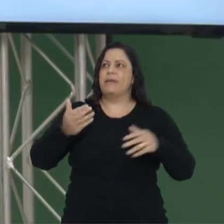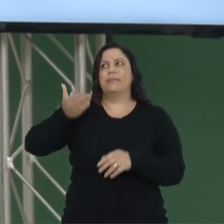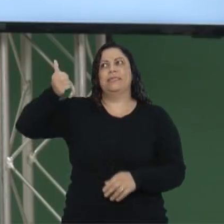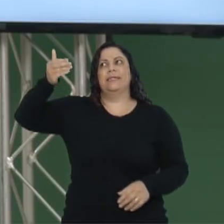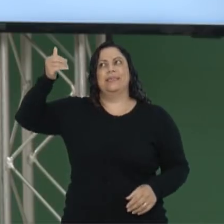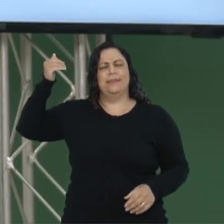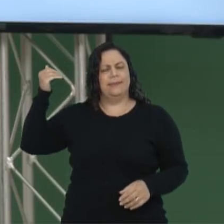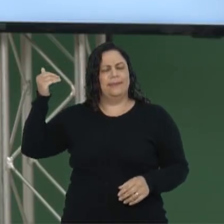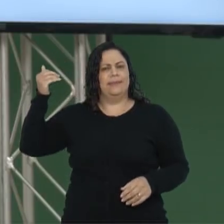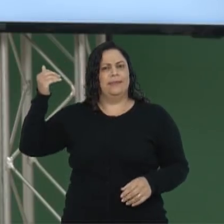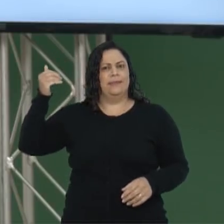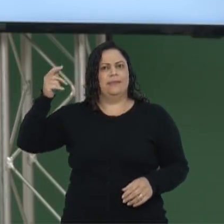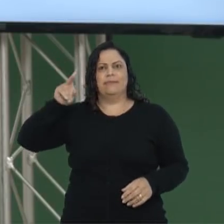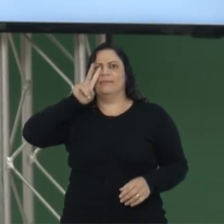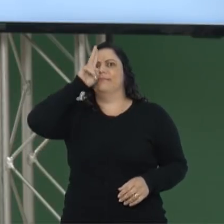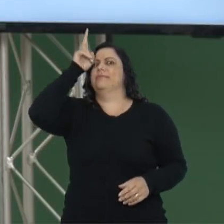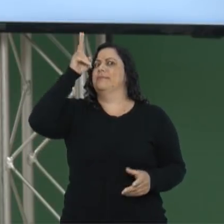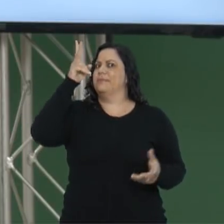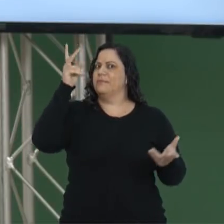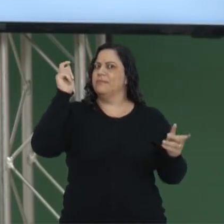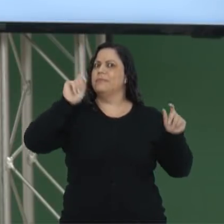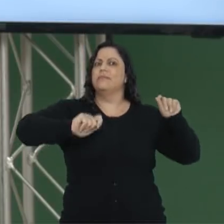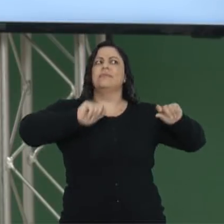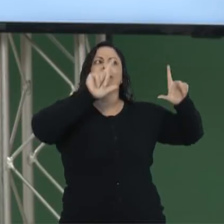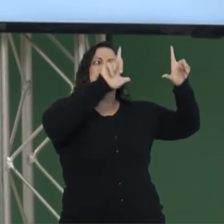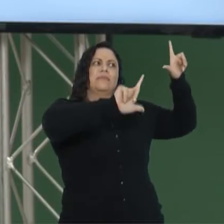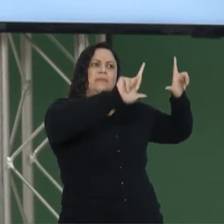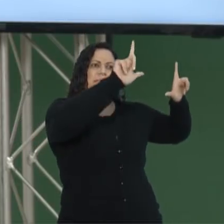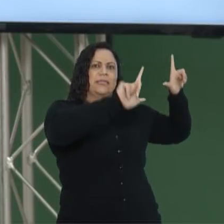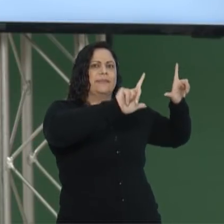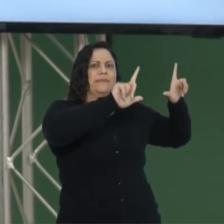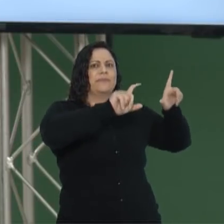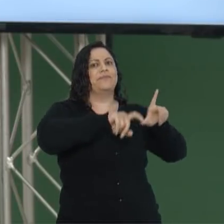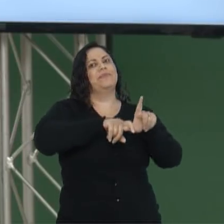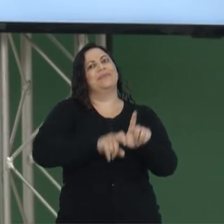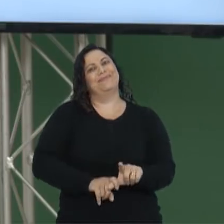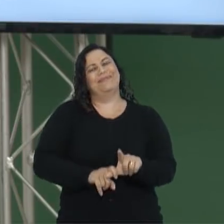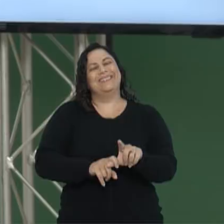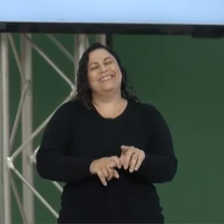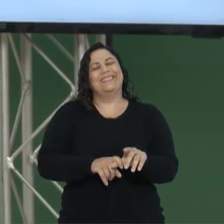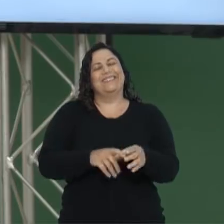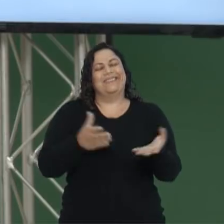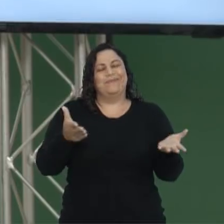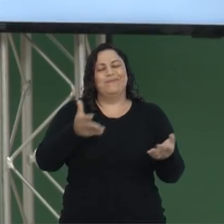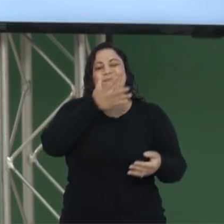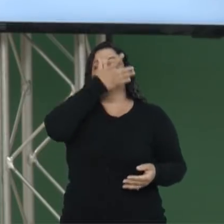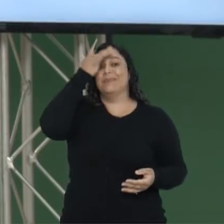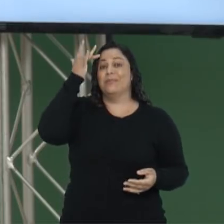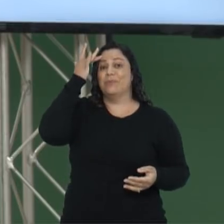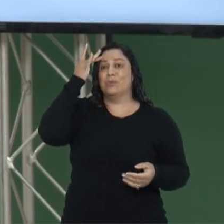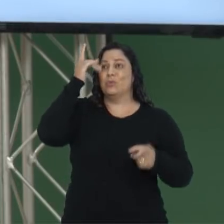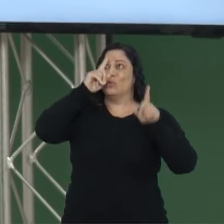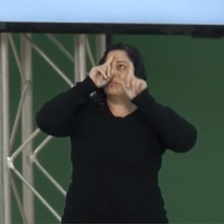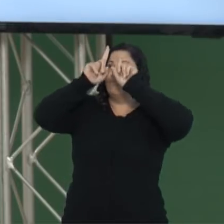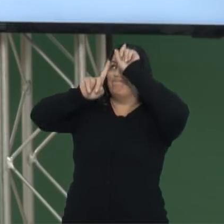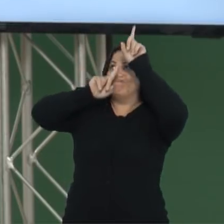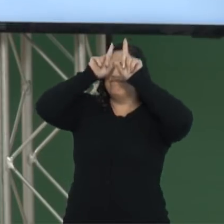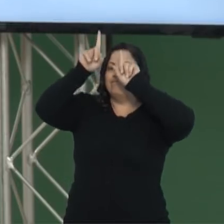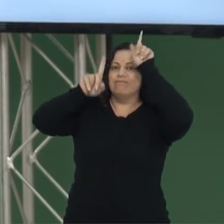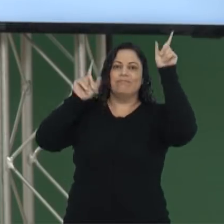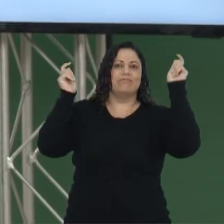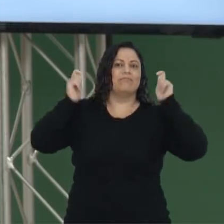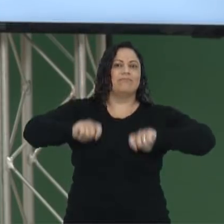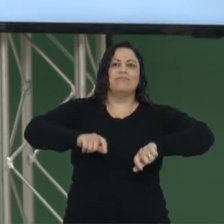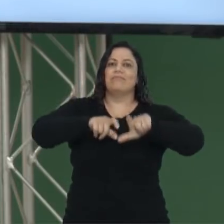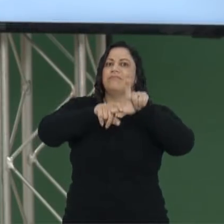muito forte a TV. Então, essa dependência excessiva no sentido de que as pessoas não criam quando dependem demais de